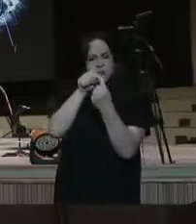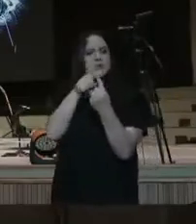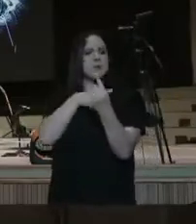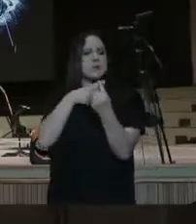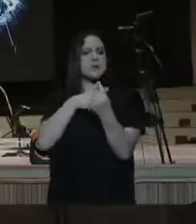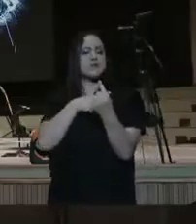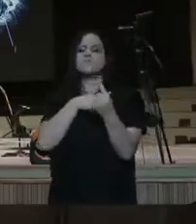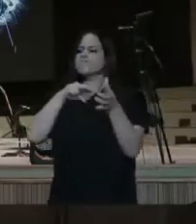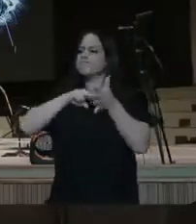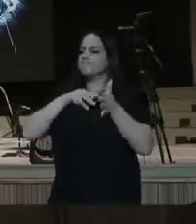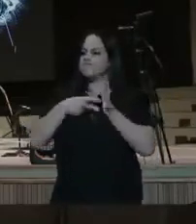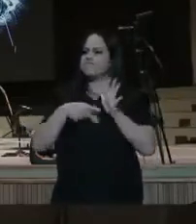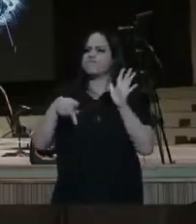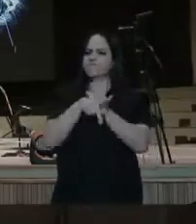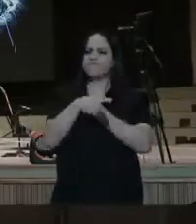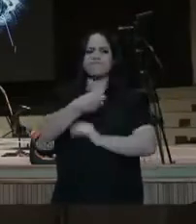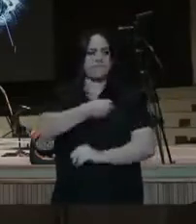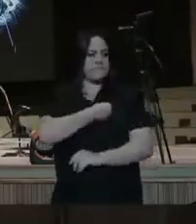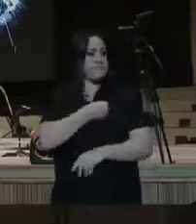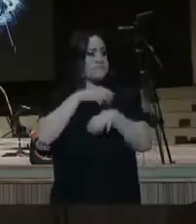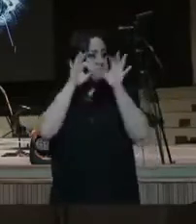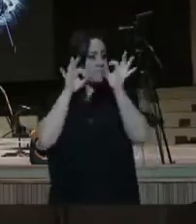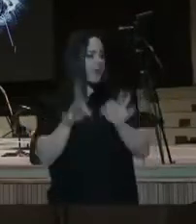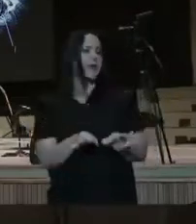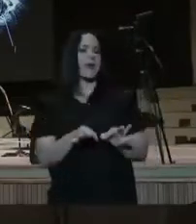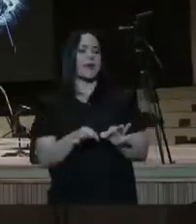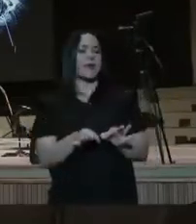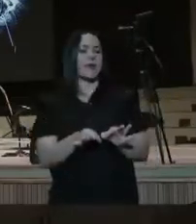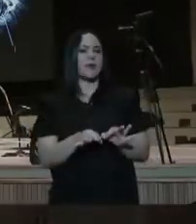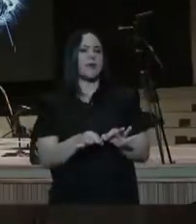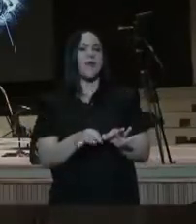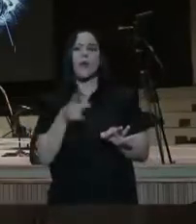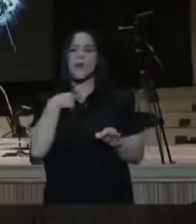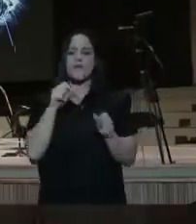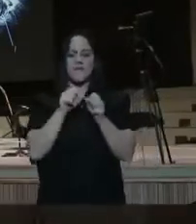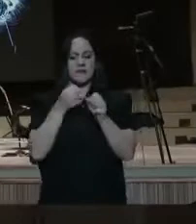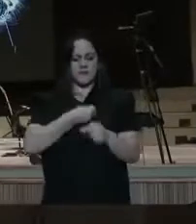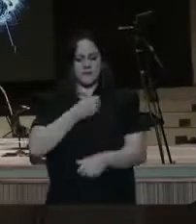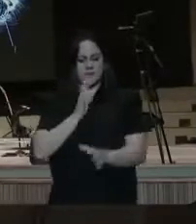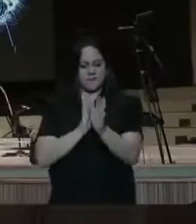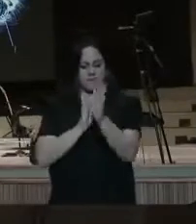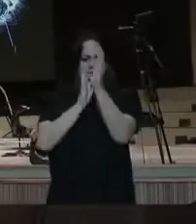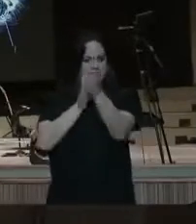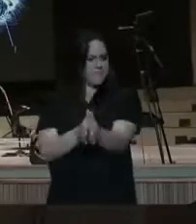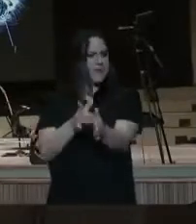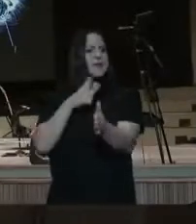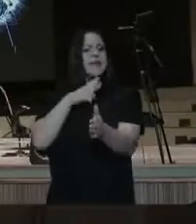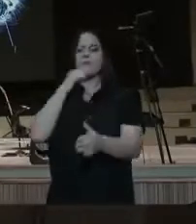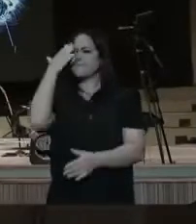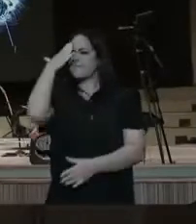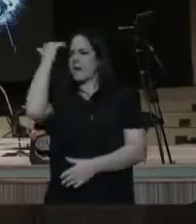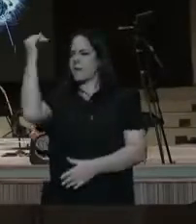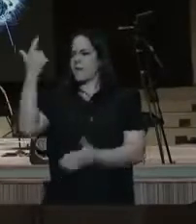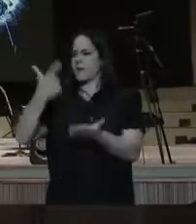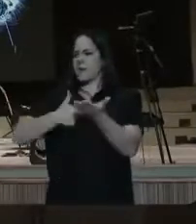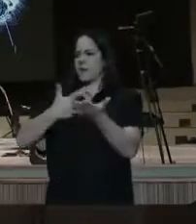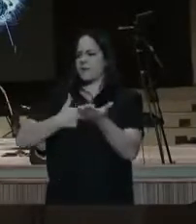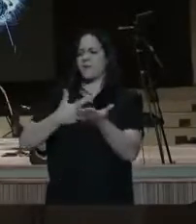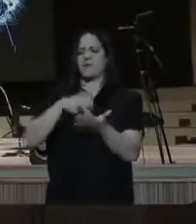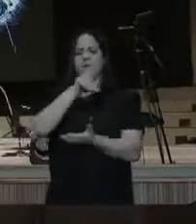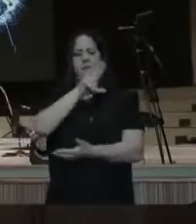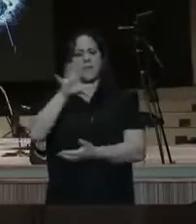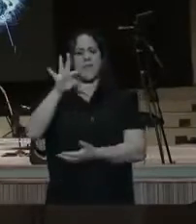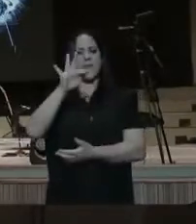de vida é isso que dá a direção à vida tem um grande famoso escritor chamado victor frank o